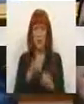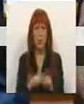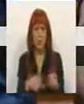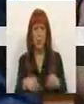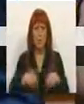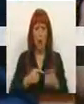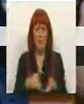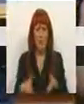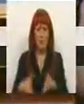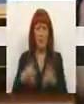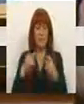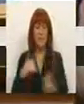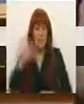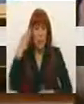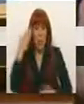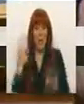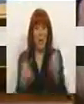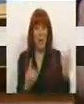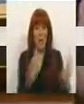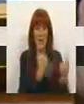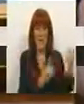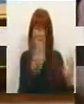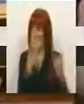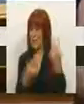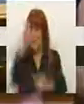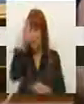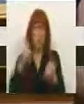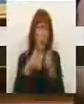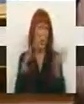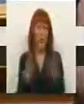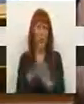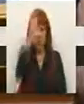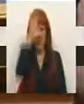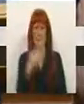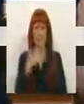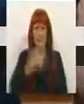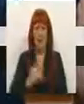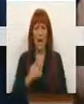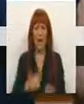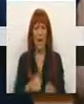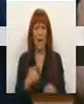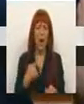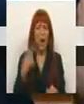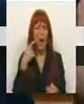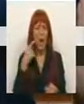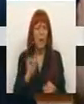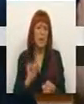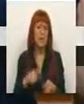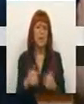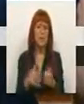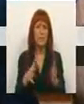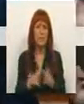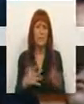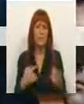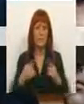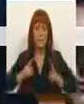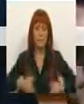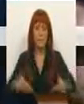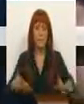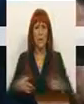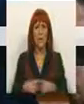pista própria e, ao que parece, cada Ministro ou todos os ministros querem molhar o pão na sopa. Não